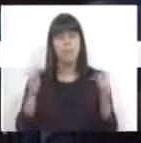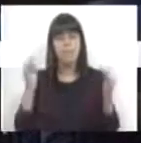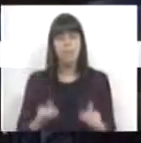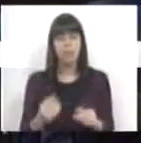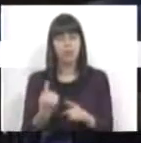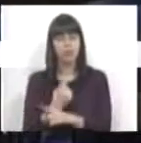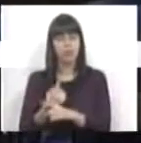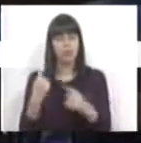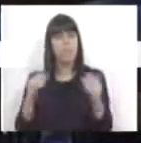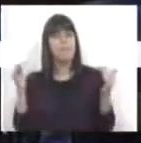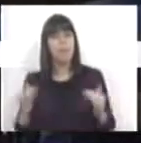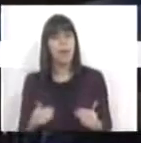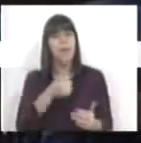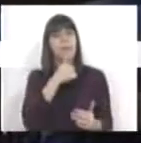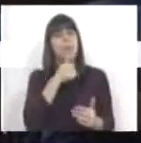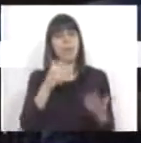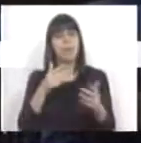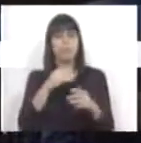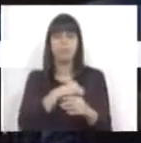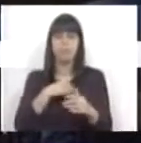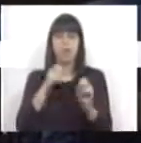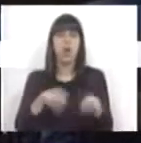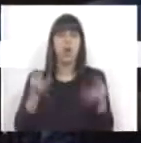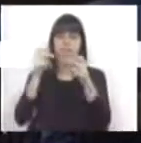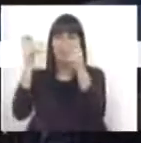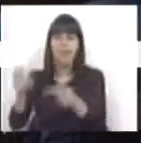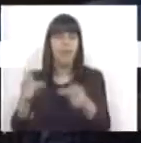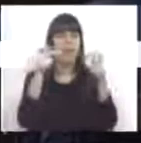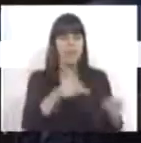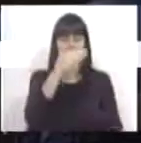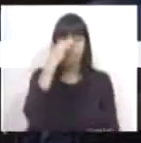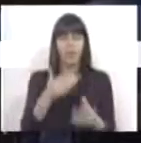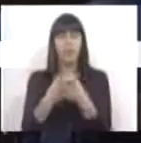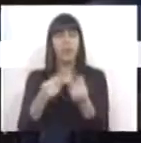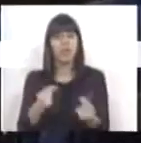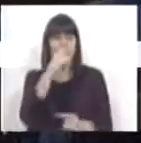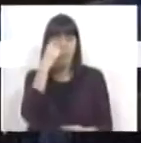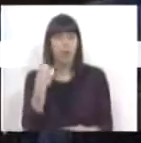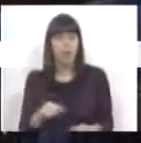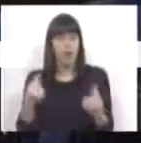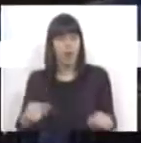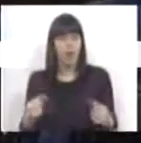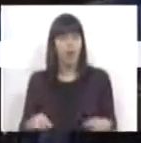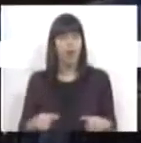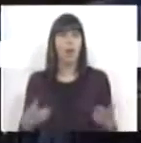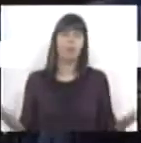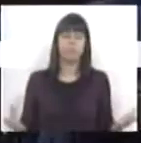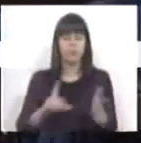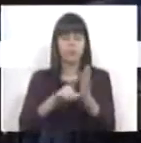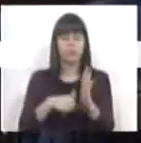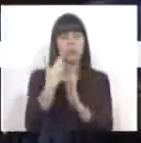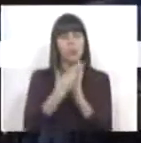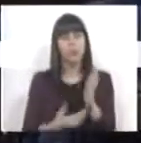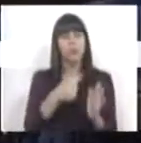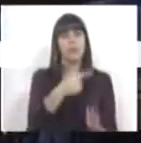menos ferramentas para fixar novos médicos e suprir as dificuldades que têm. E, por isso, o projeto